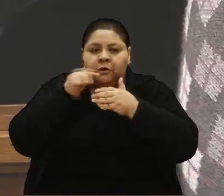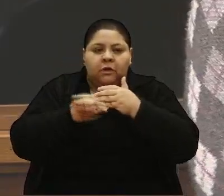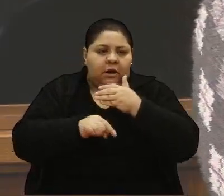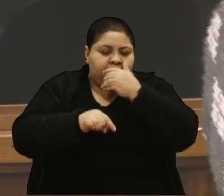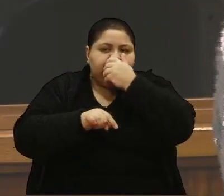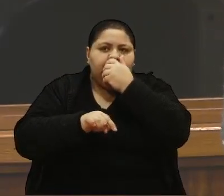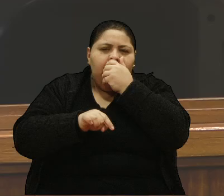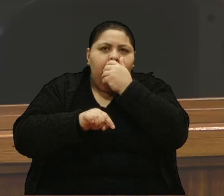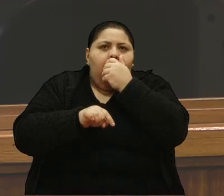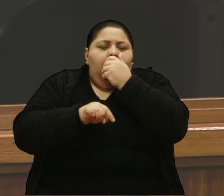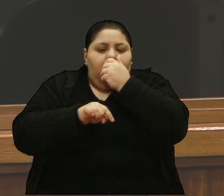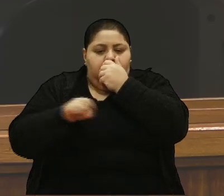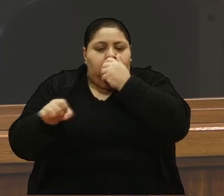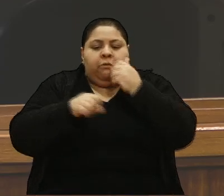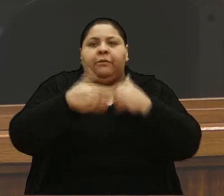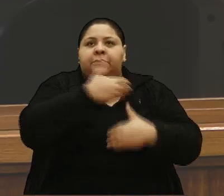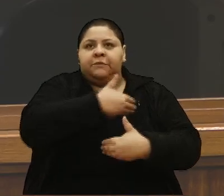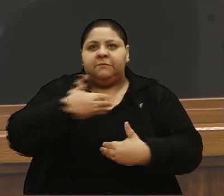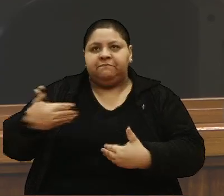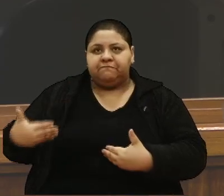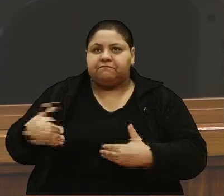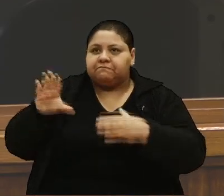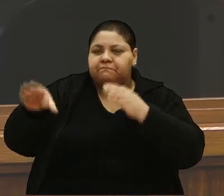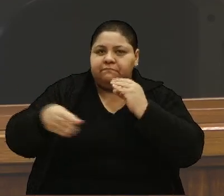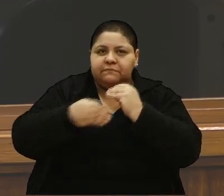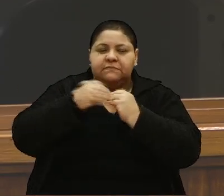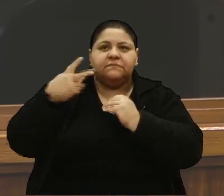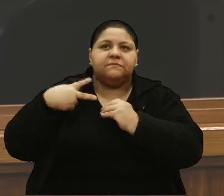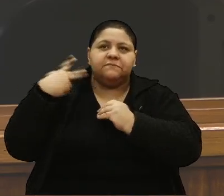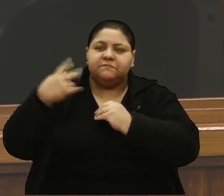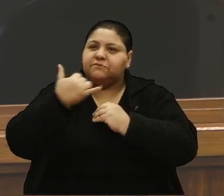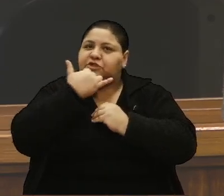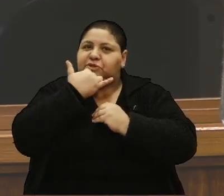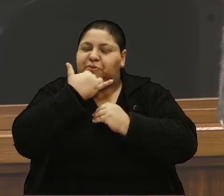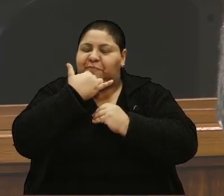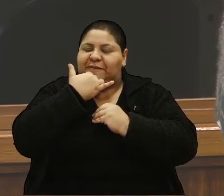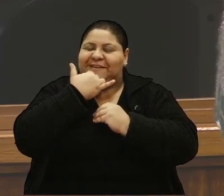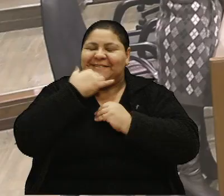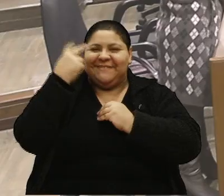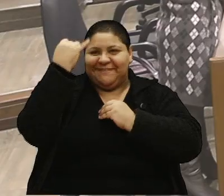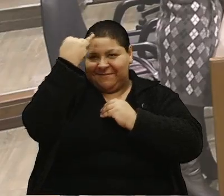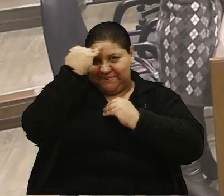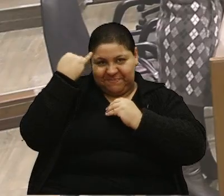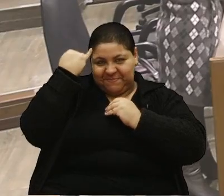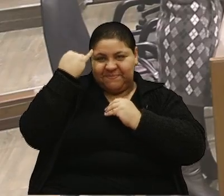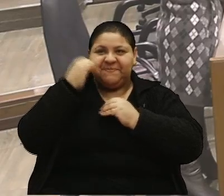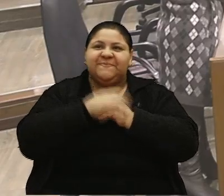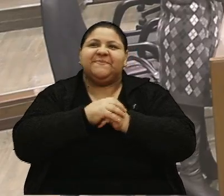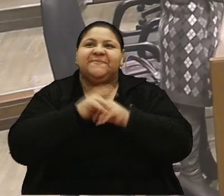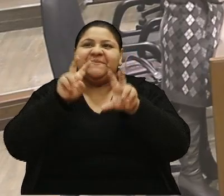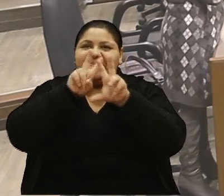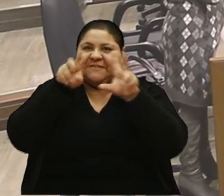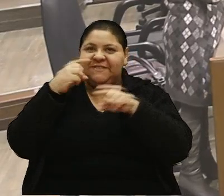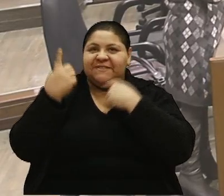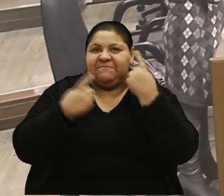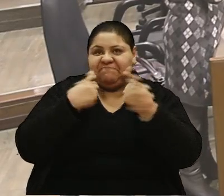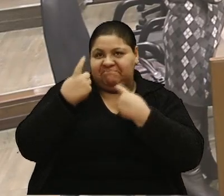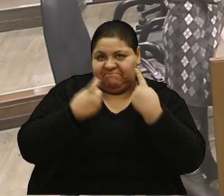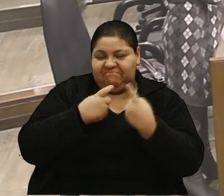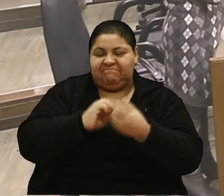aqui no Poder Público. Só parte, vereador? É um tema que nos preocupa